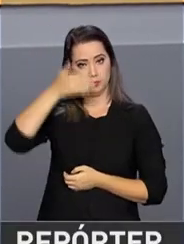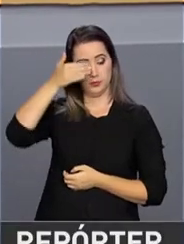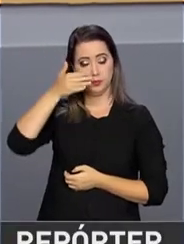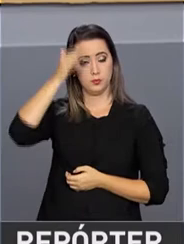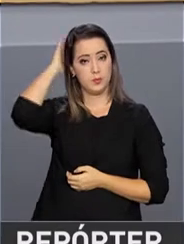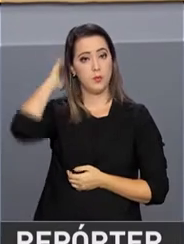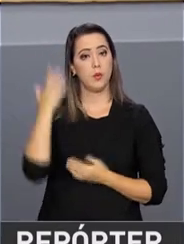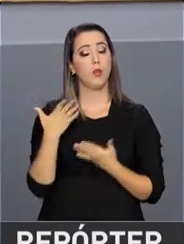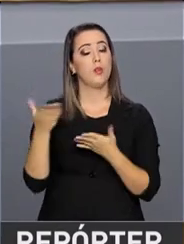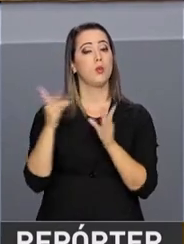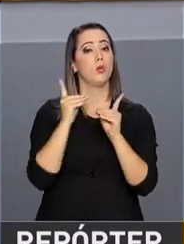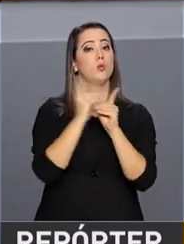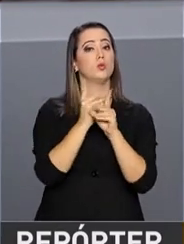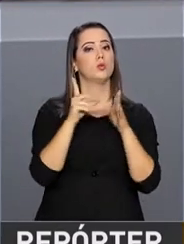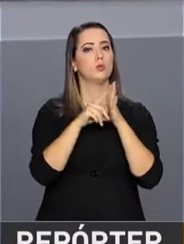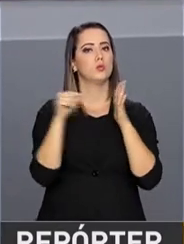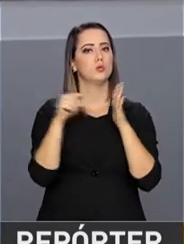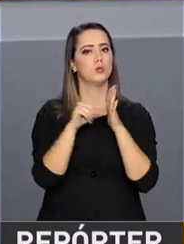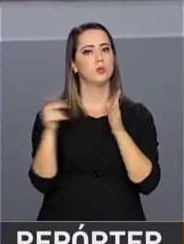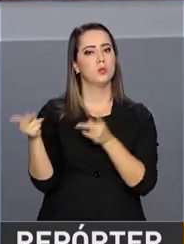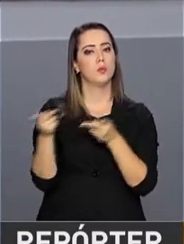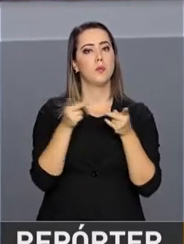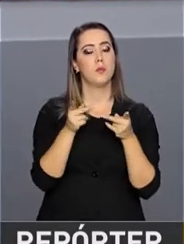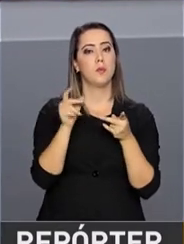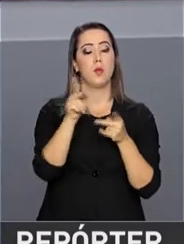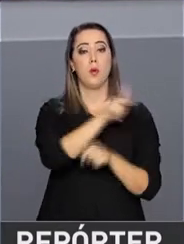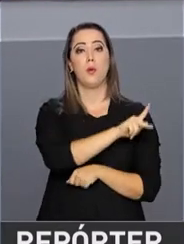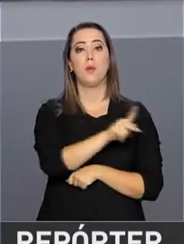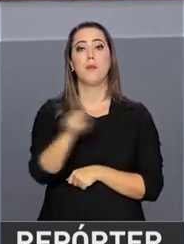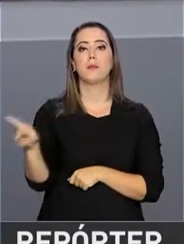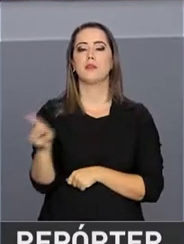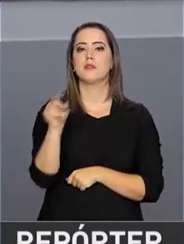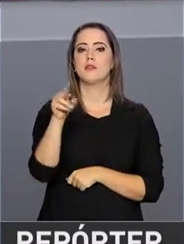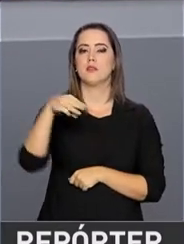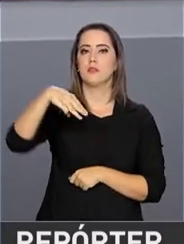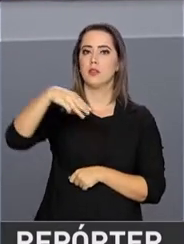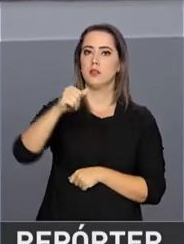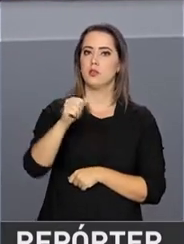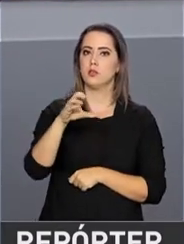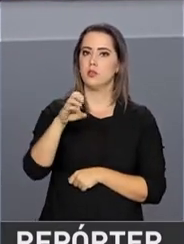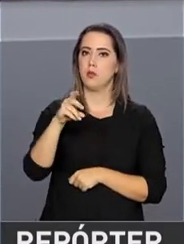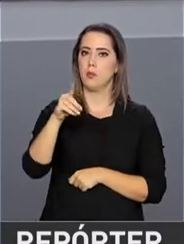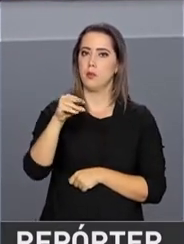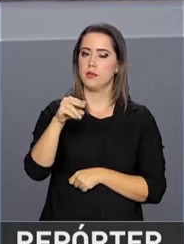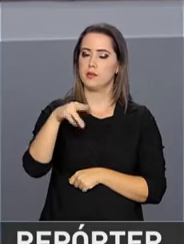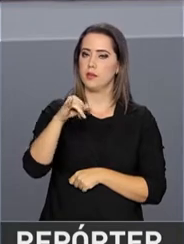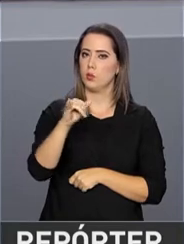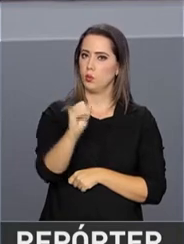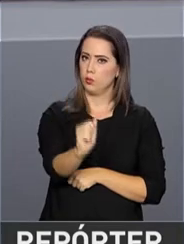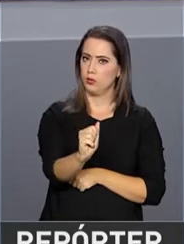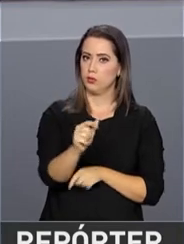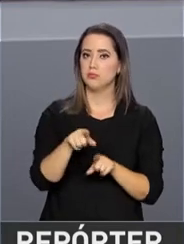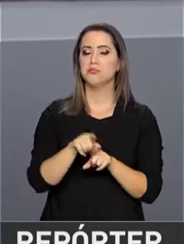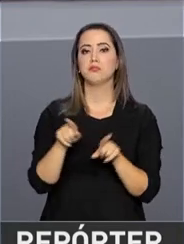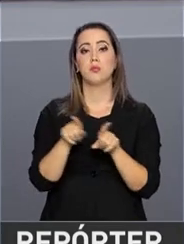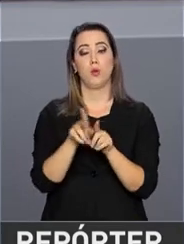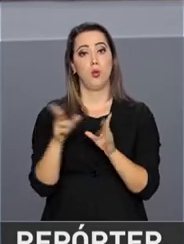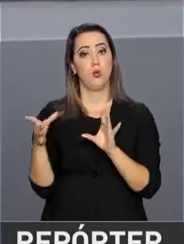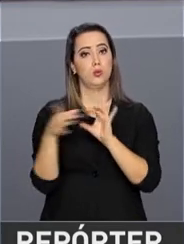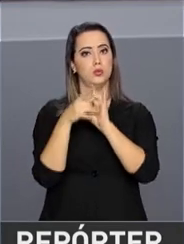temer recebeu no palácio do planalto o presidente da macedônia gjorge ivanov brasil e macedônia estabeleceram relações diplomáticas